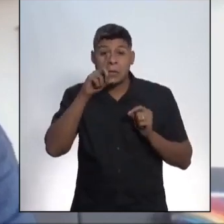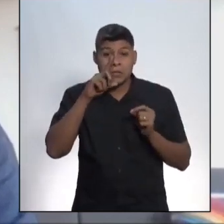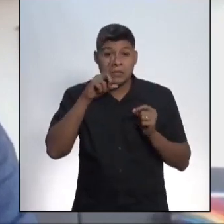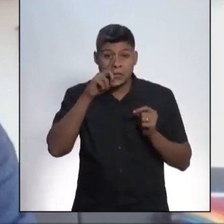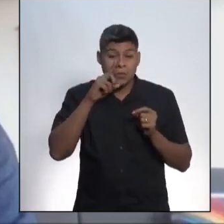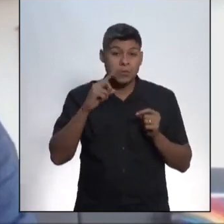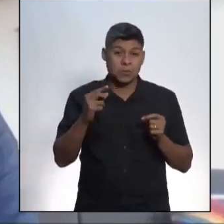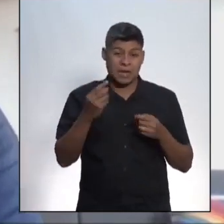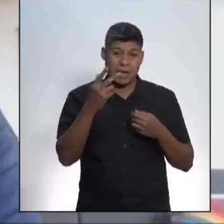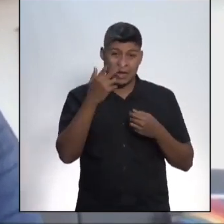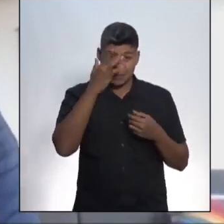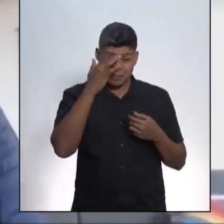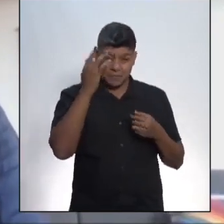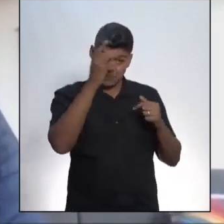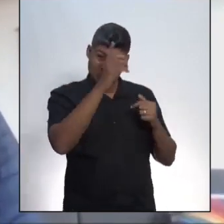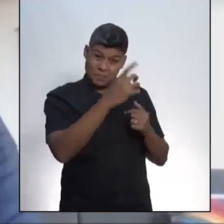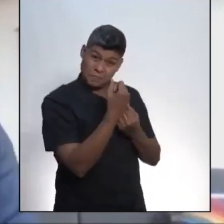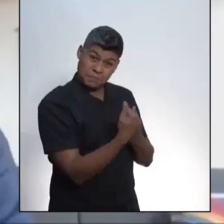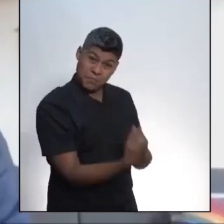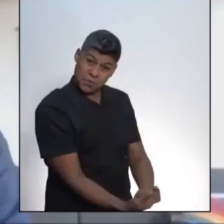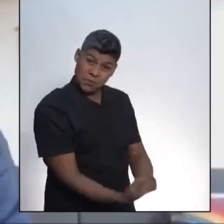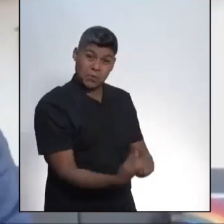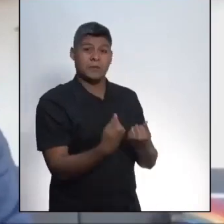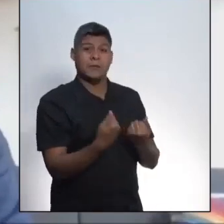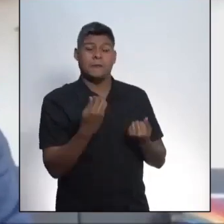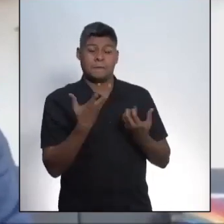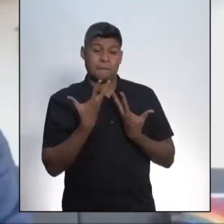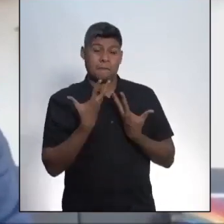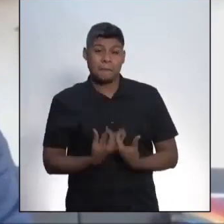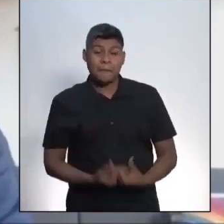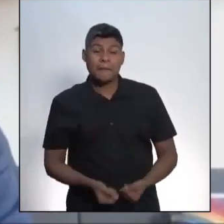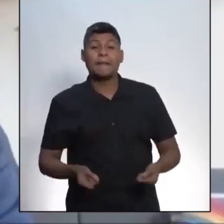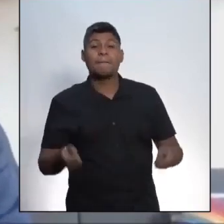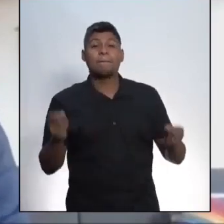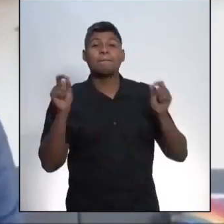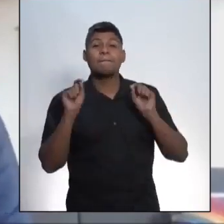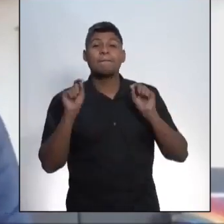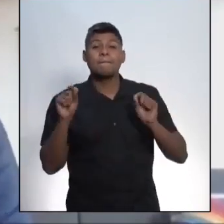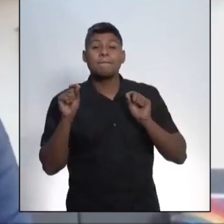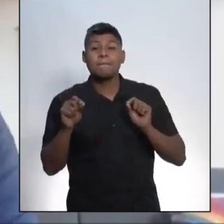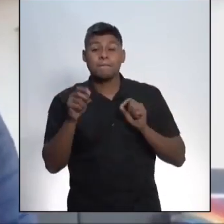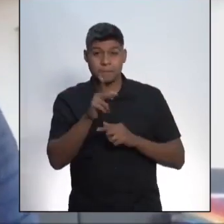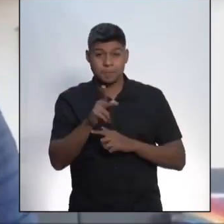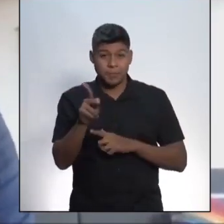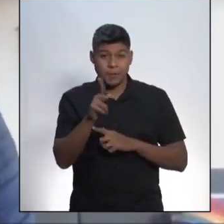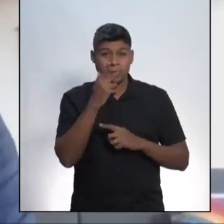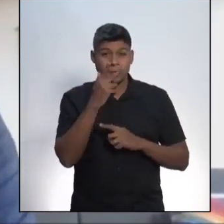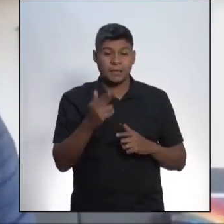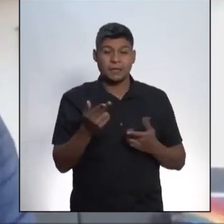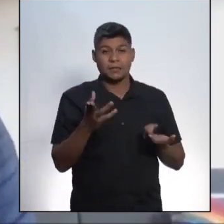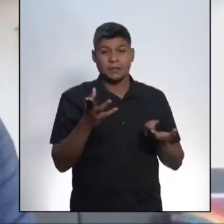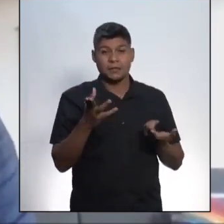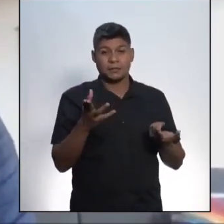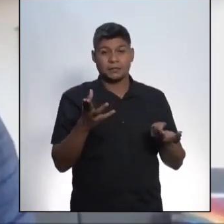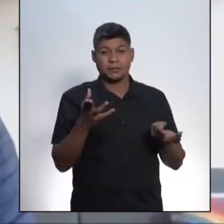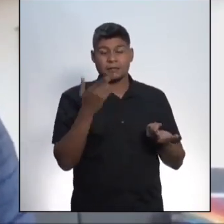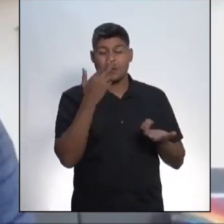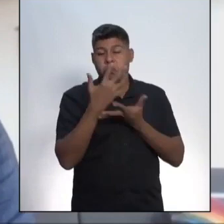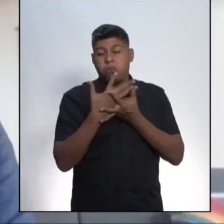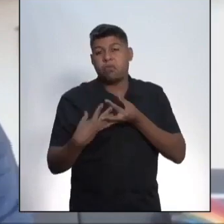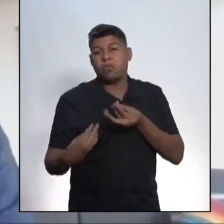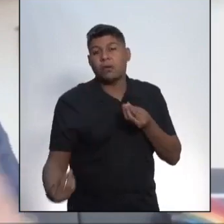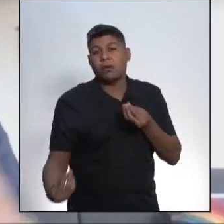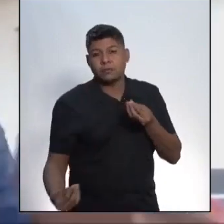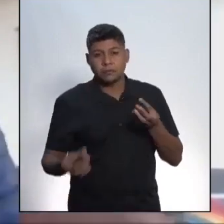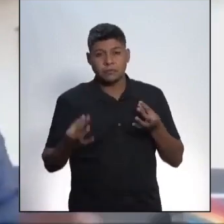carga no professor que gera ansiedade, que gera esse cansaço, que é de o professor ficar apagado do processo, né? A função